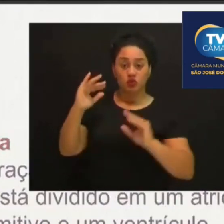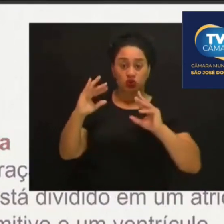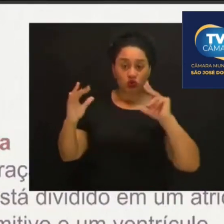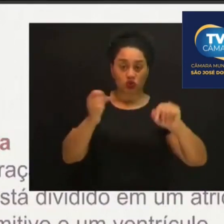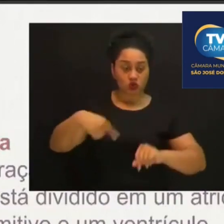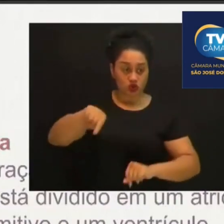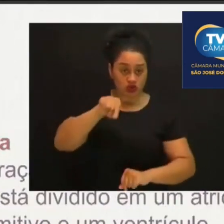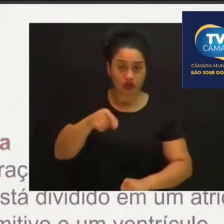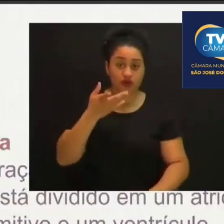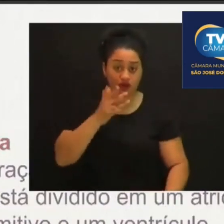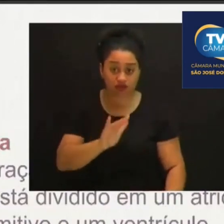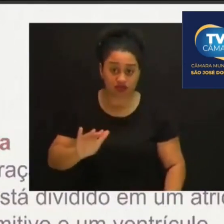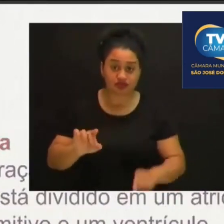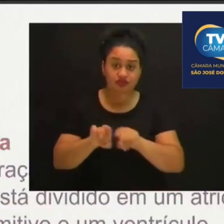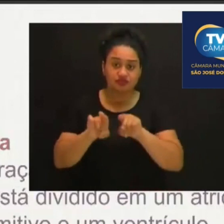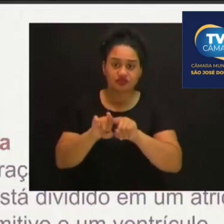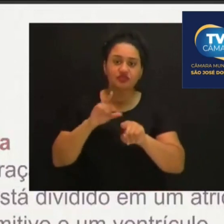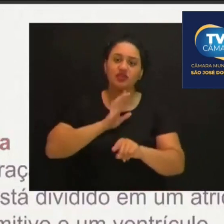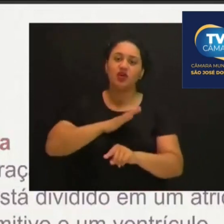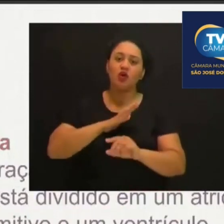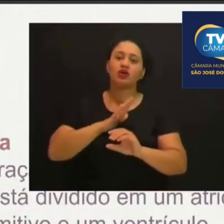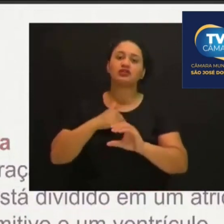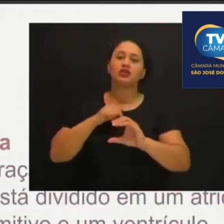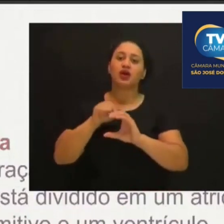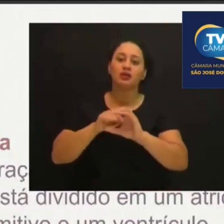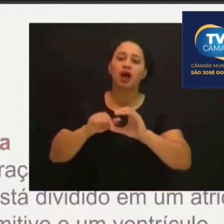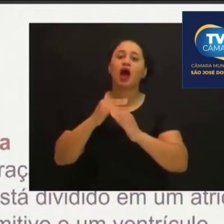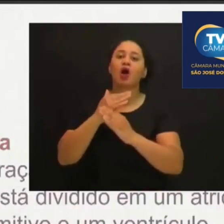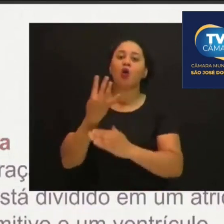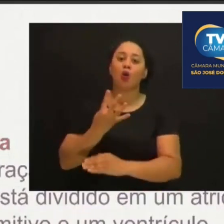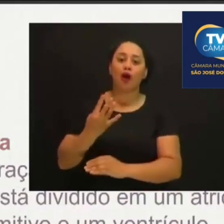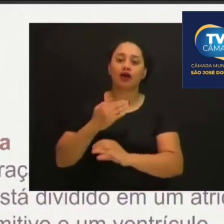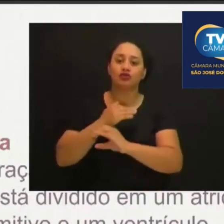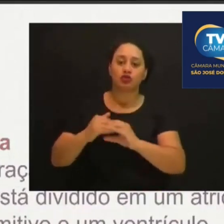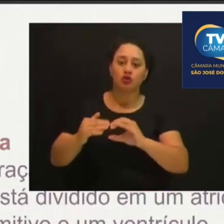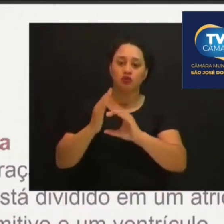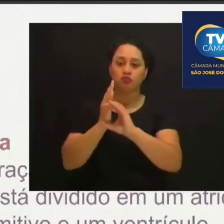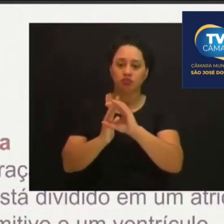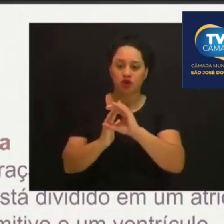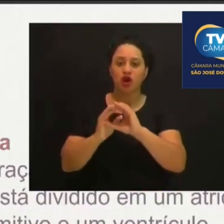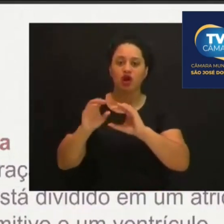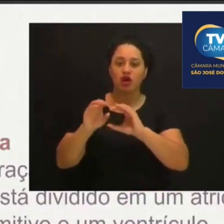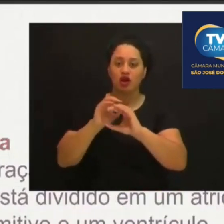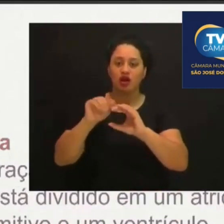crianças, temos um coração dividido em 4 cavidades. Tá? Então, 2 átrios, 2